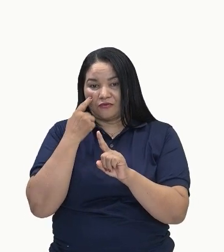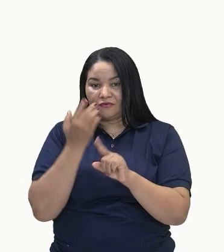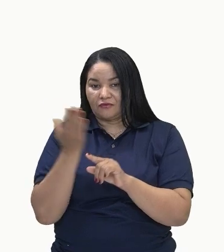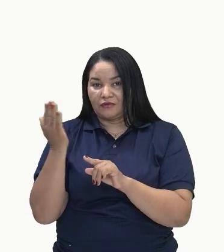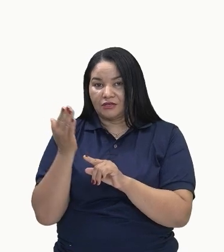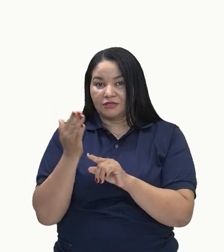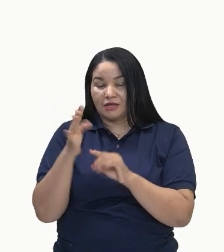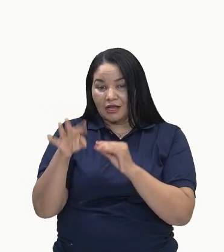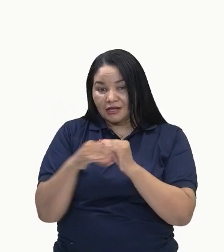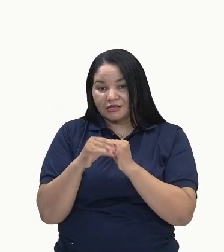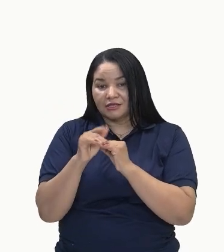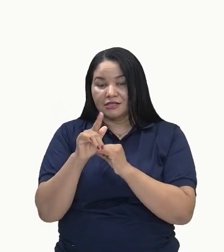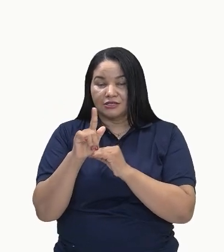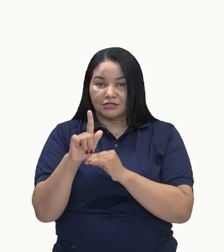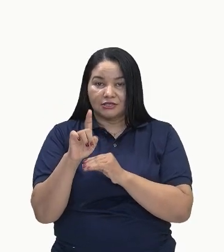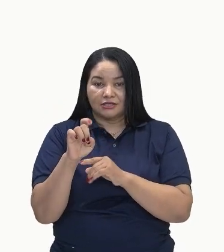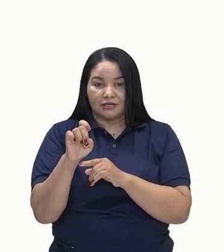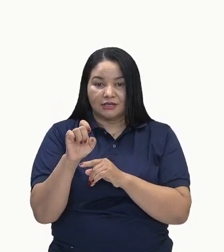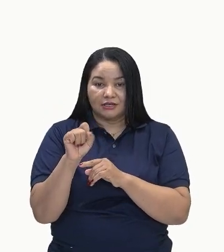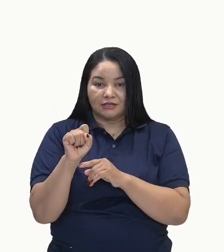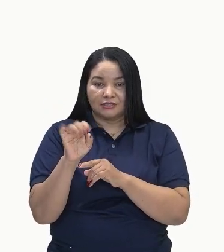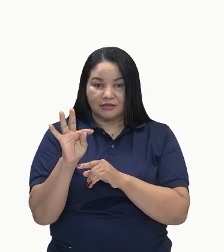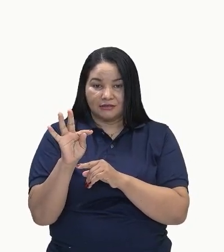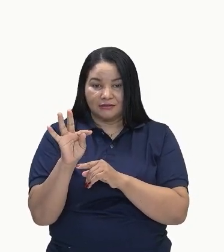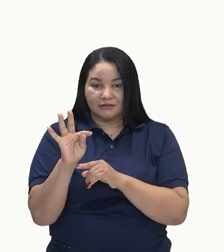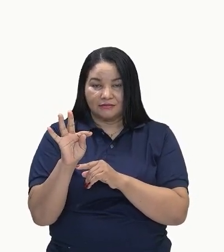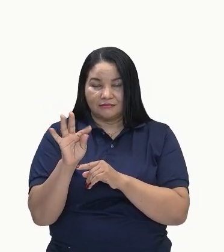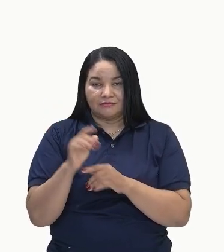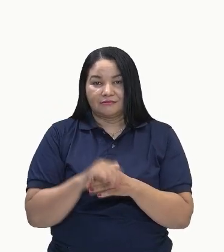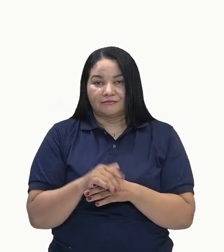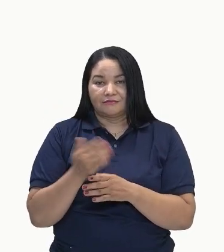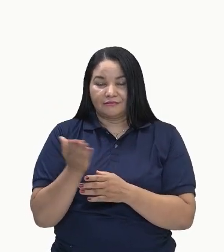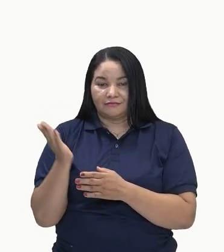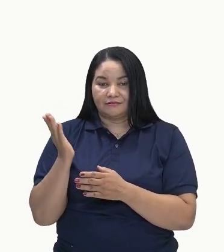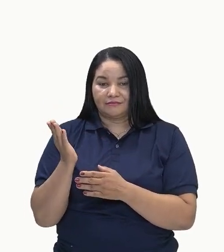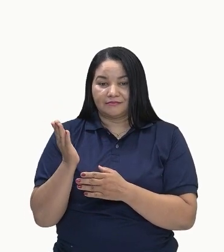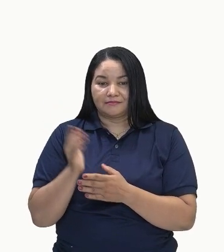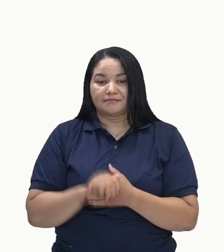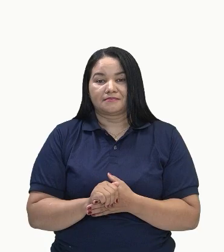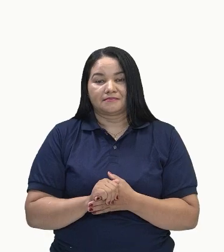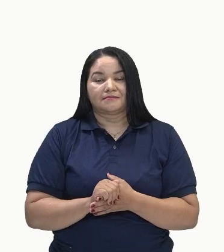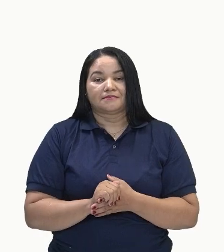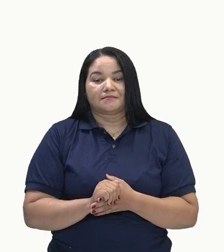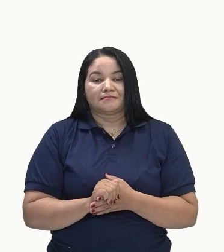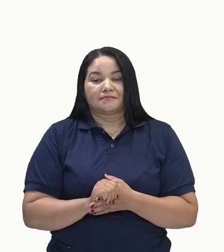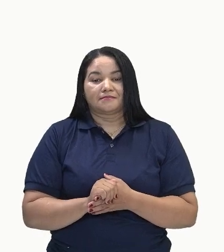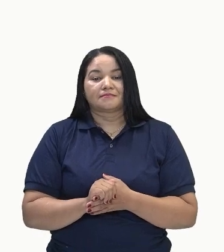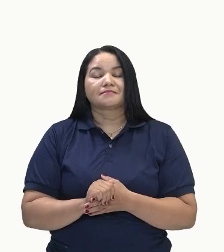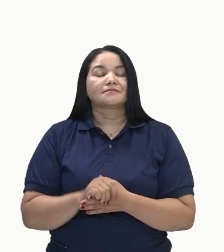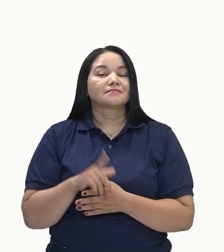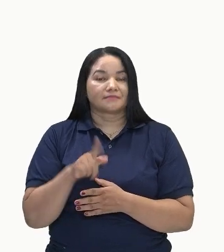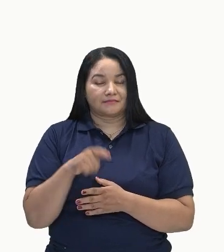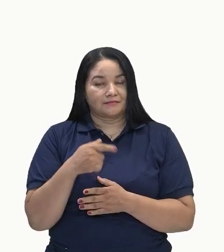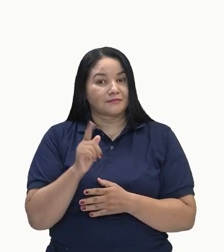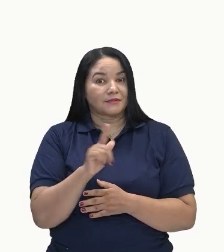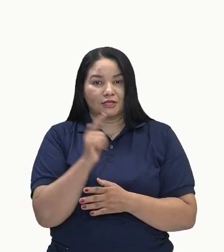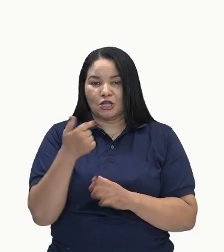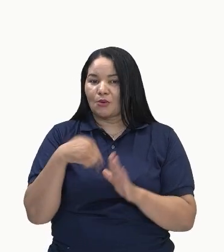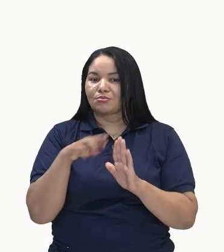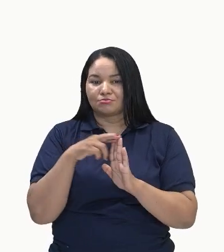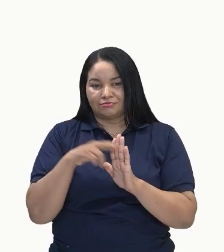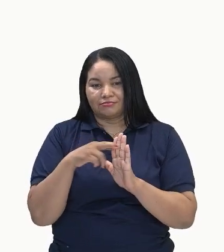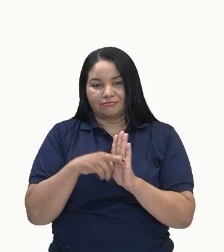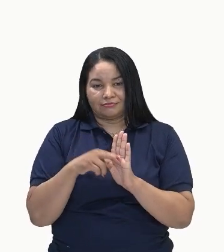tinha big com um G, vai ficar biggest com 2 Gs, tá certo? Então, essa é uma outra regra. Se o meu